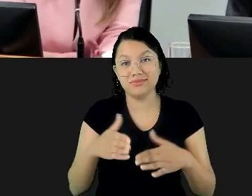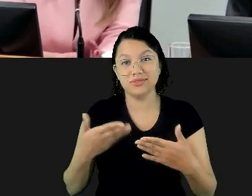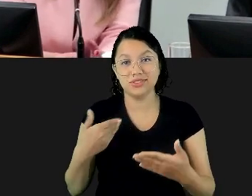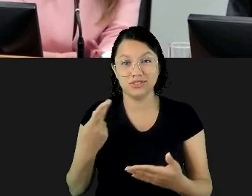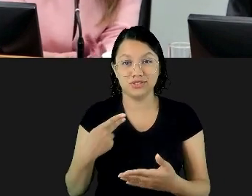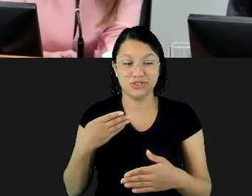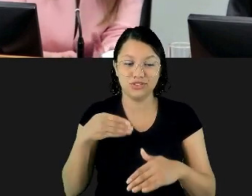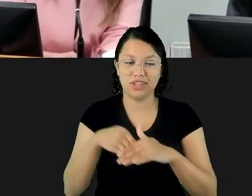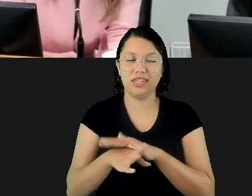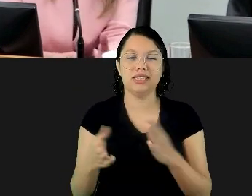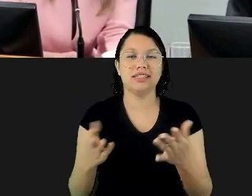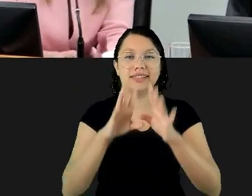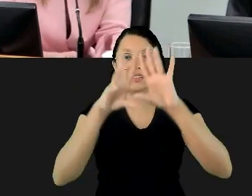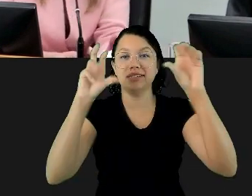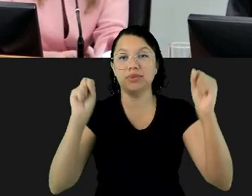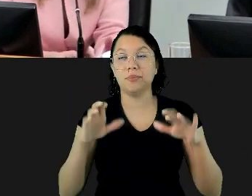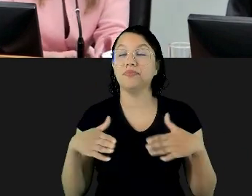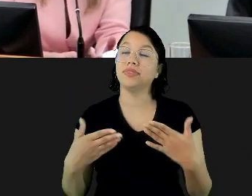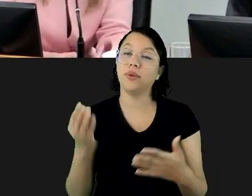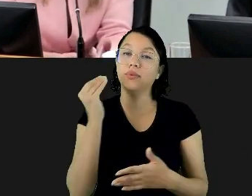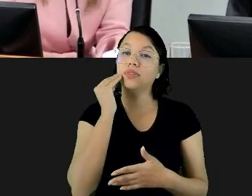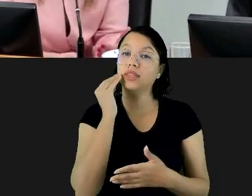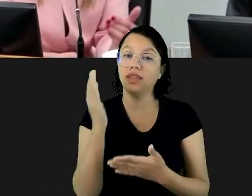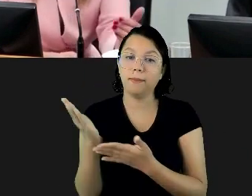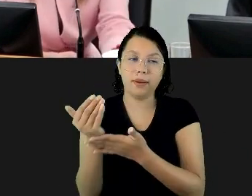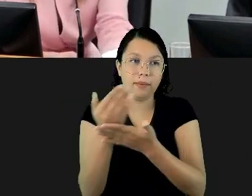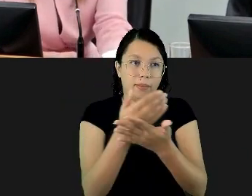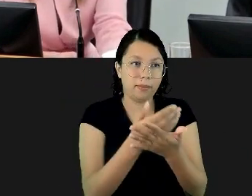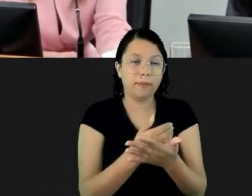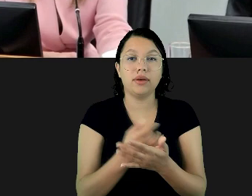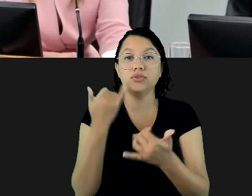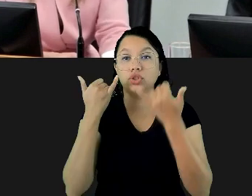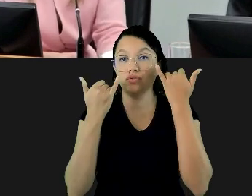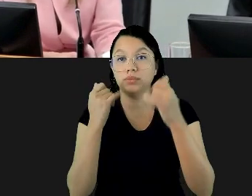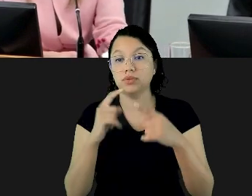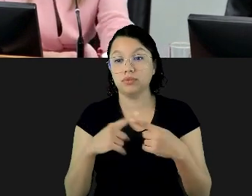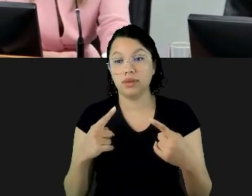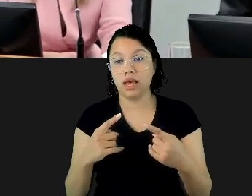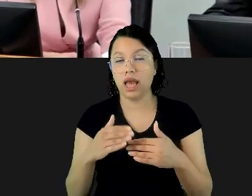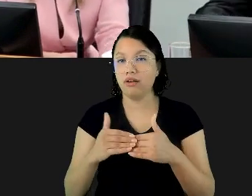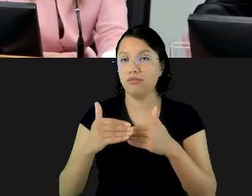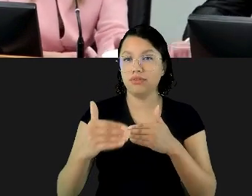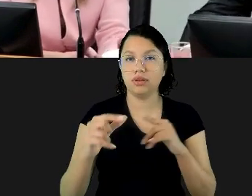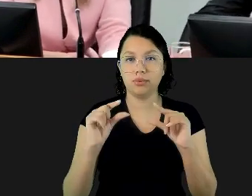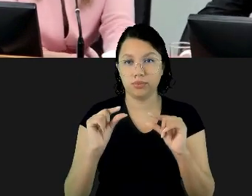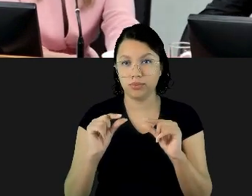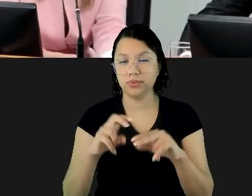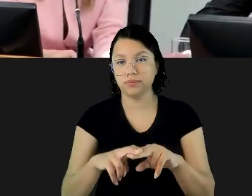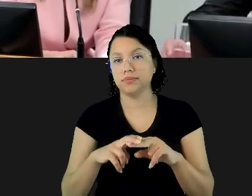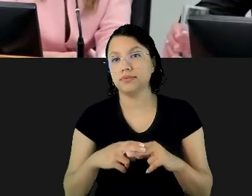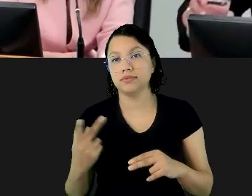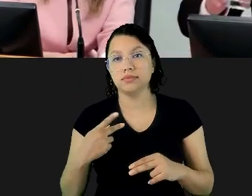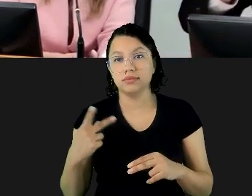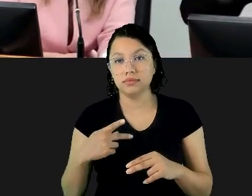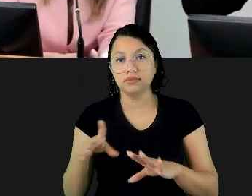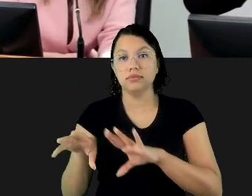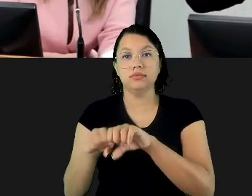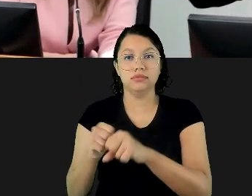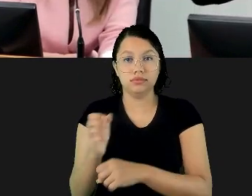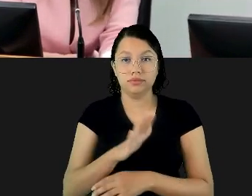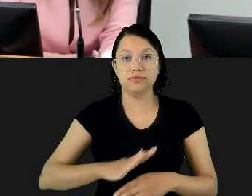essa coletânea de informações, mas avançar um pouco, até em razão aí da nossa formação, desse ambiente